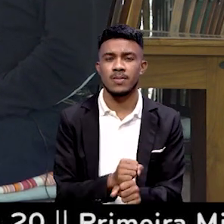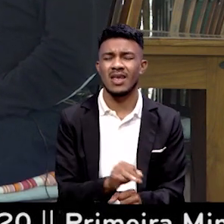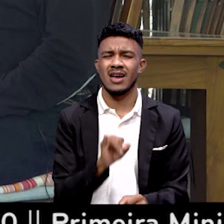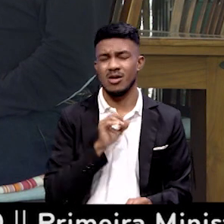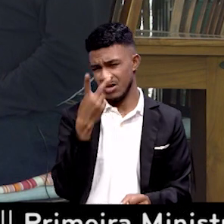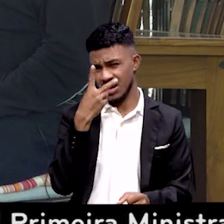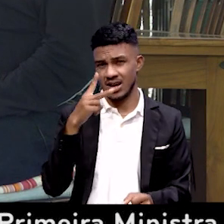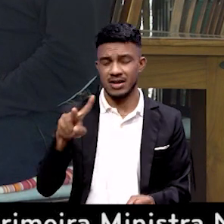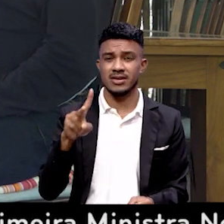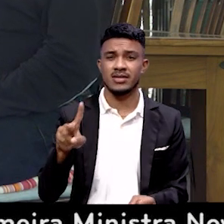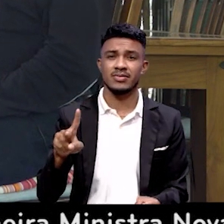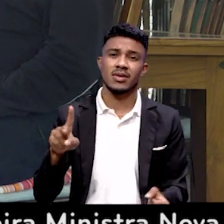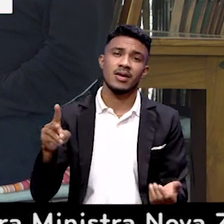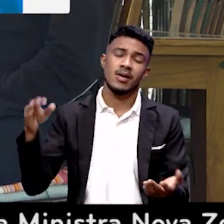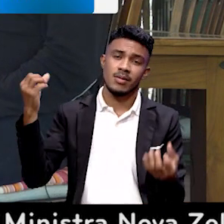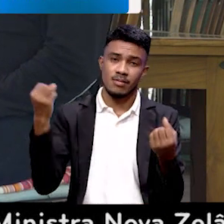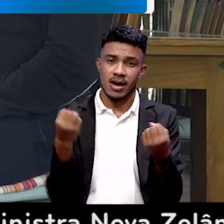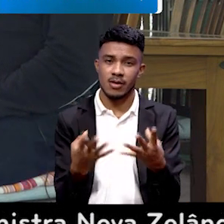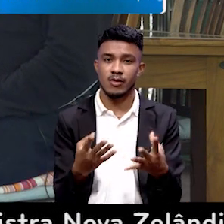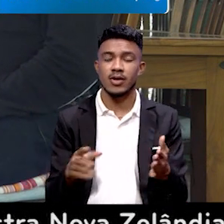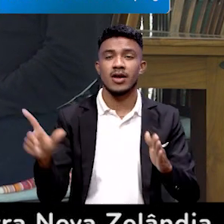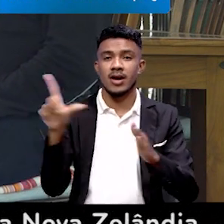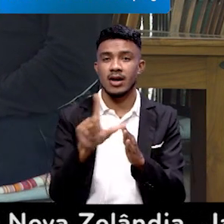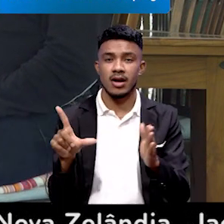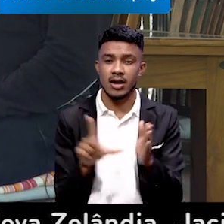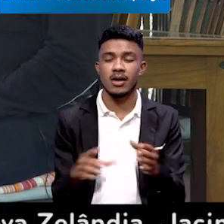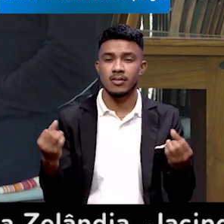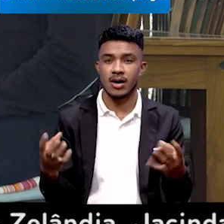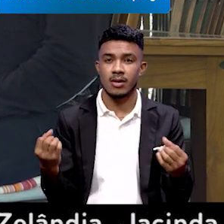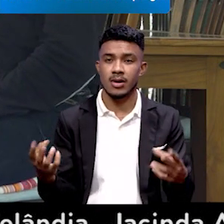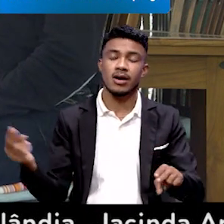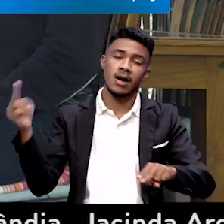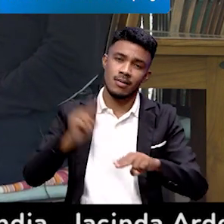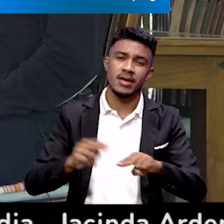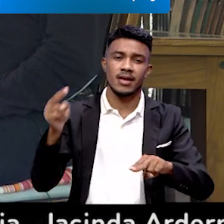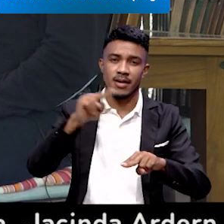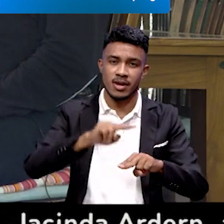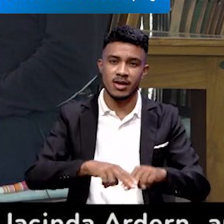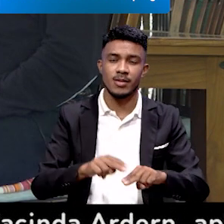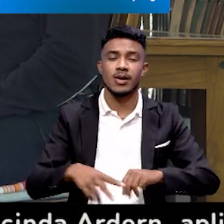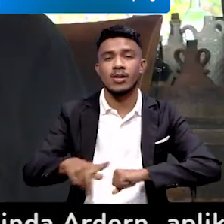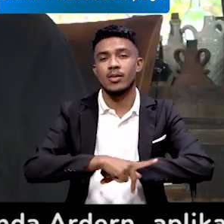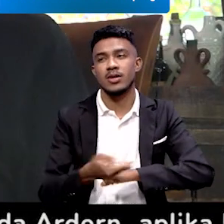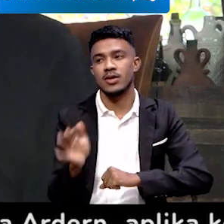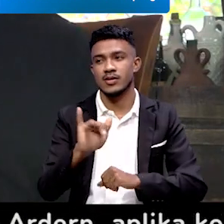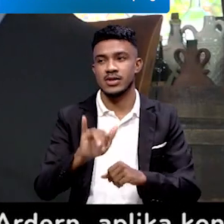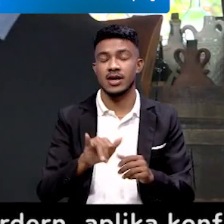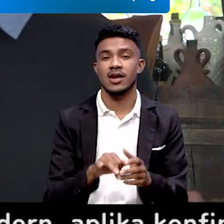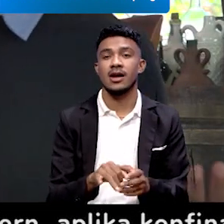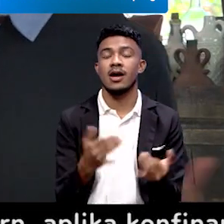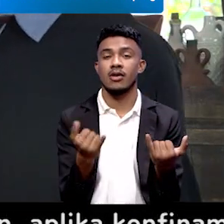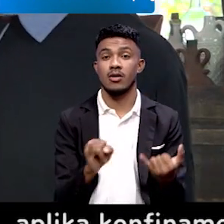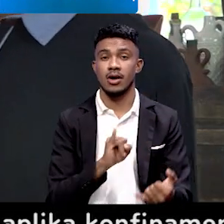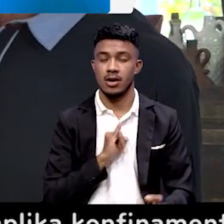Parlamento passa leis, né, bem, for privilégios, privilégios, aumenta tão a política que será. Agora, a